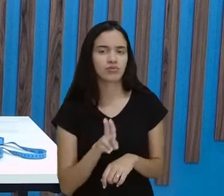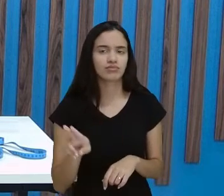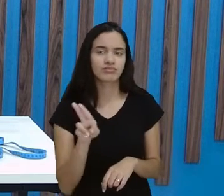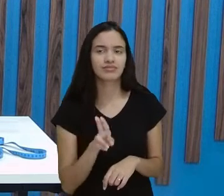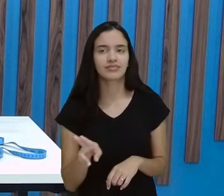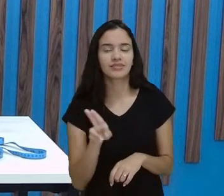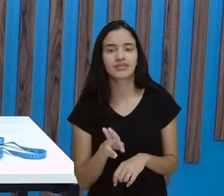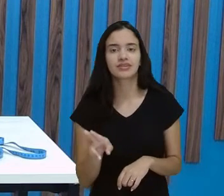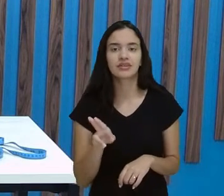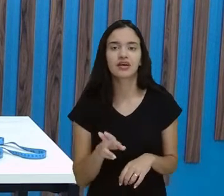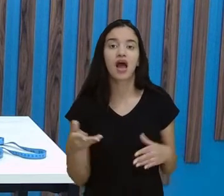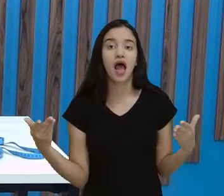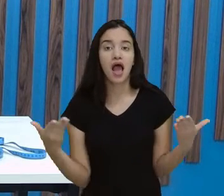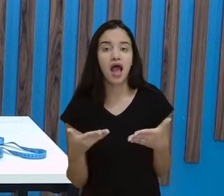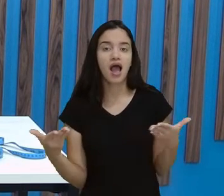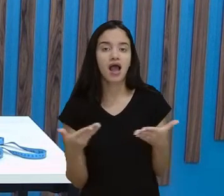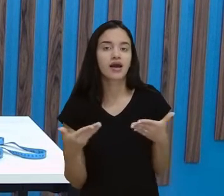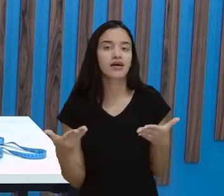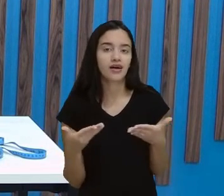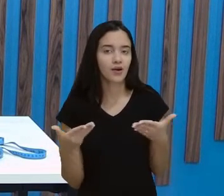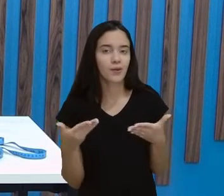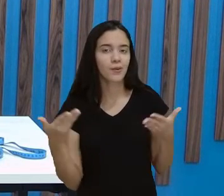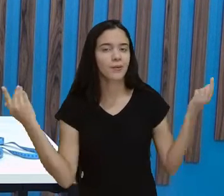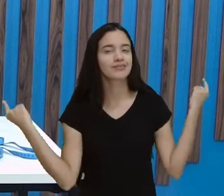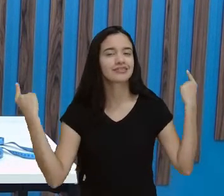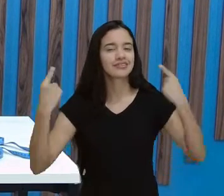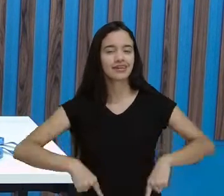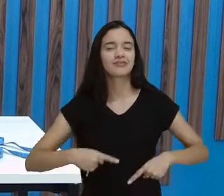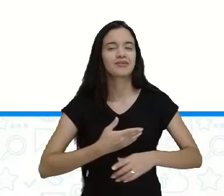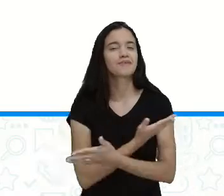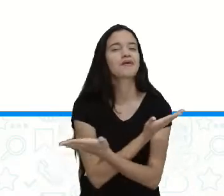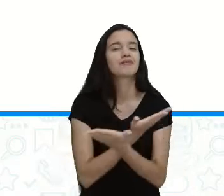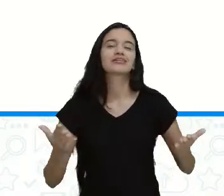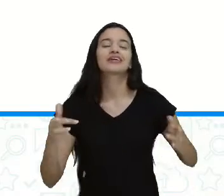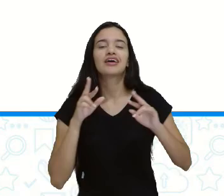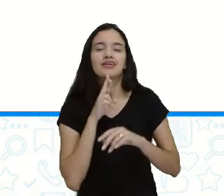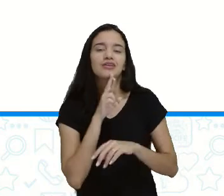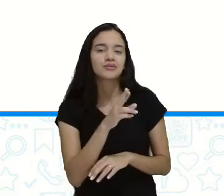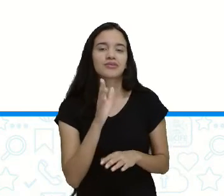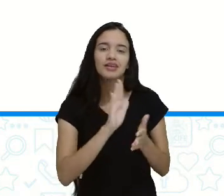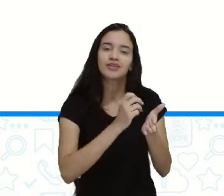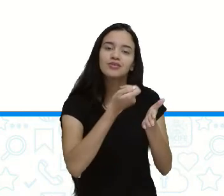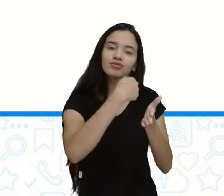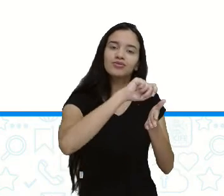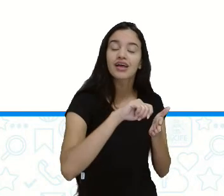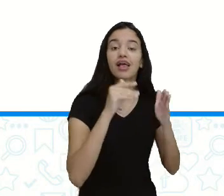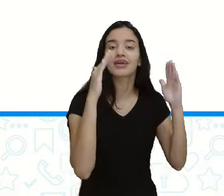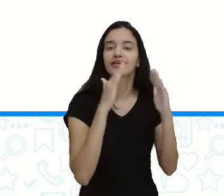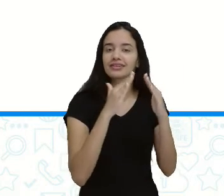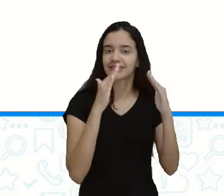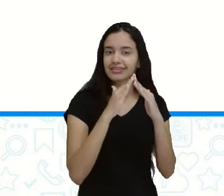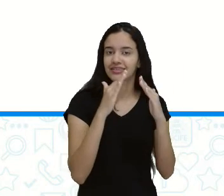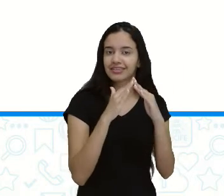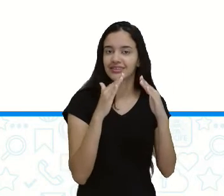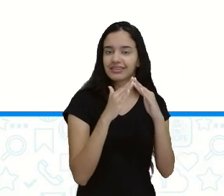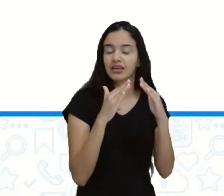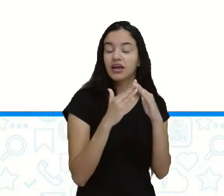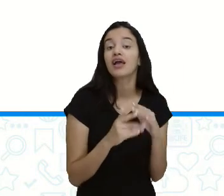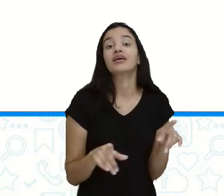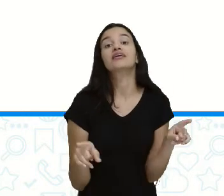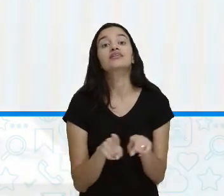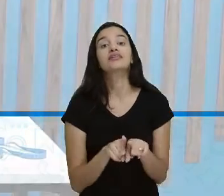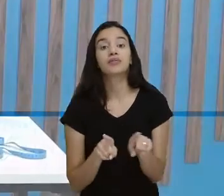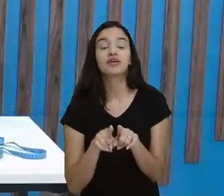utilizados. Agora eu vou lançar um desafio para vocês responderem no caderno em casa, quem está nos acompanhando, e